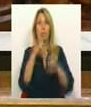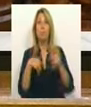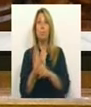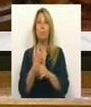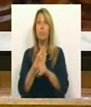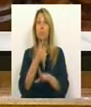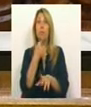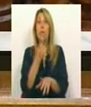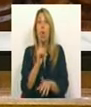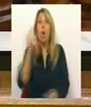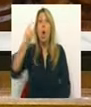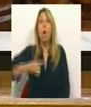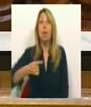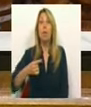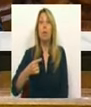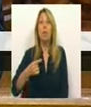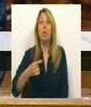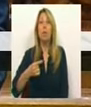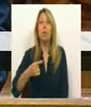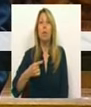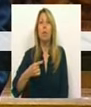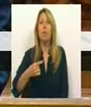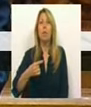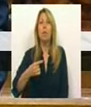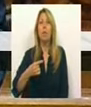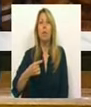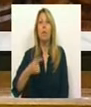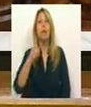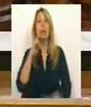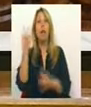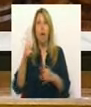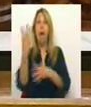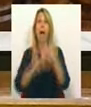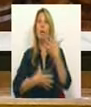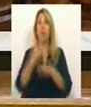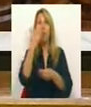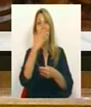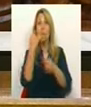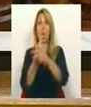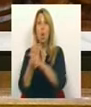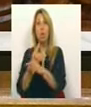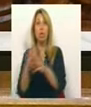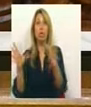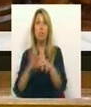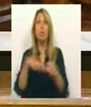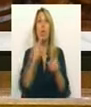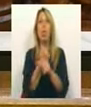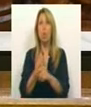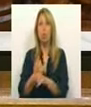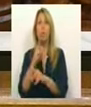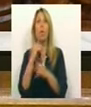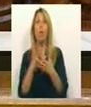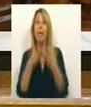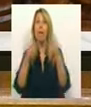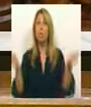determina a obrigatoriedade da constituição de advogado nas ações de consumo. Na resolução dos